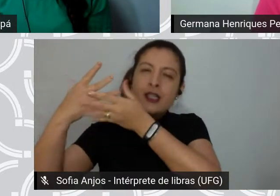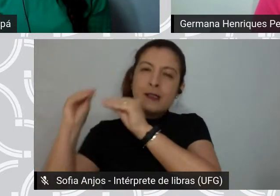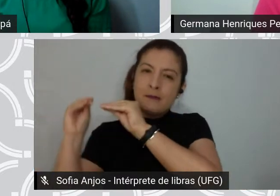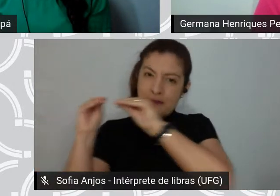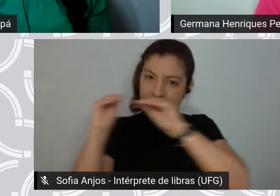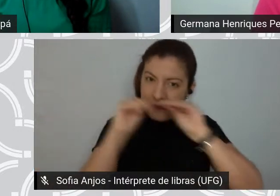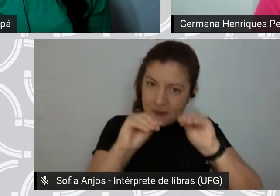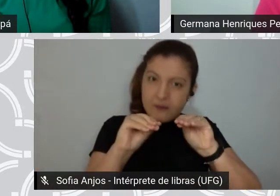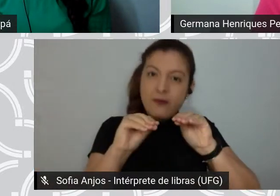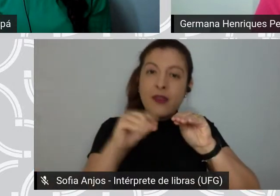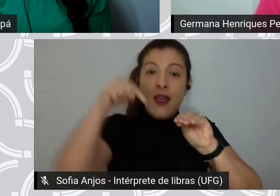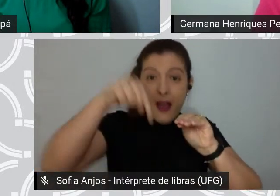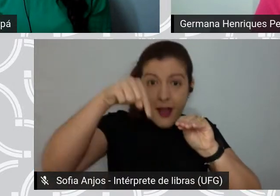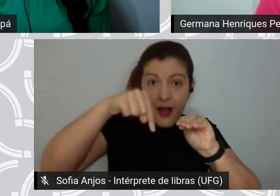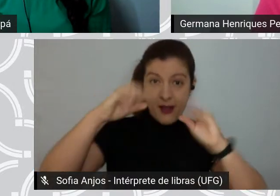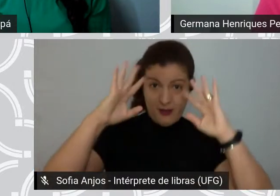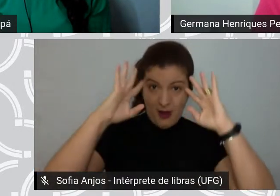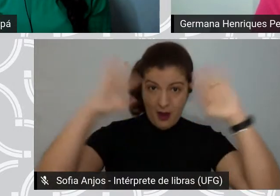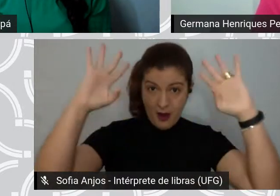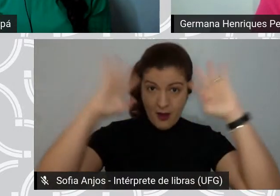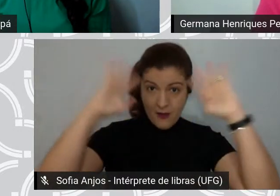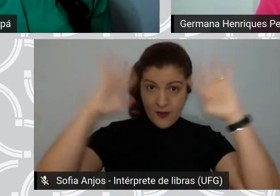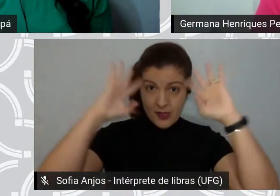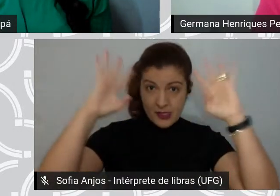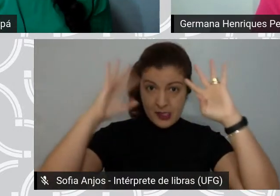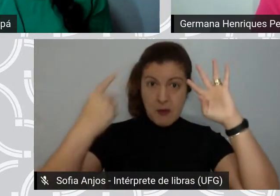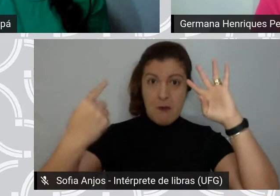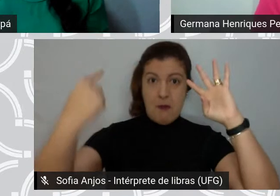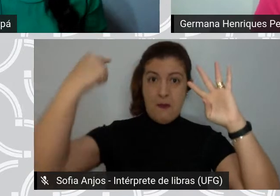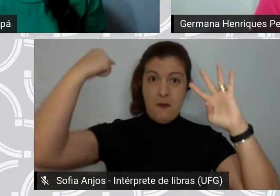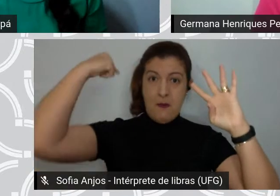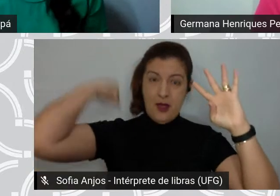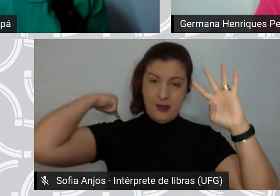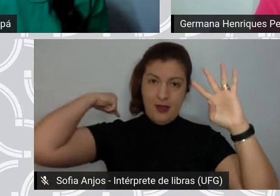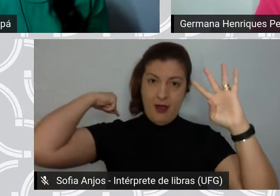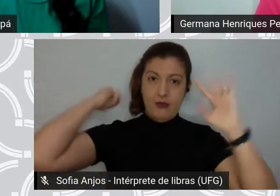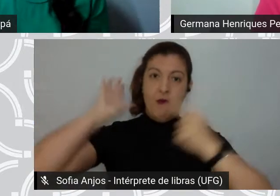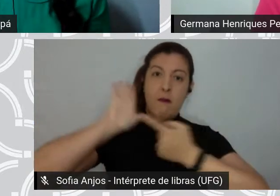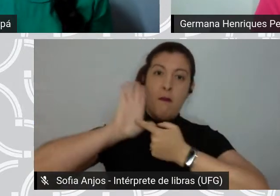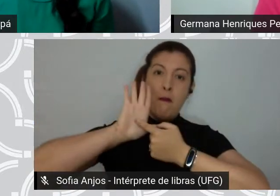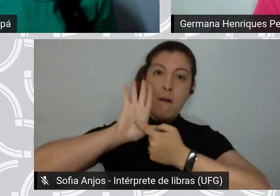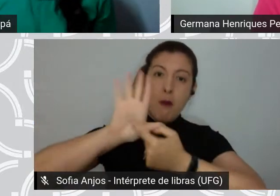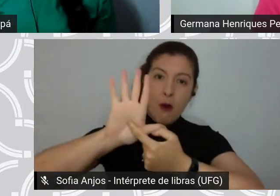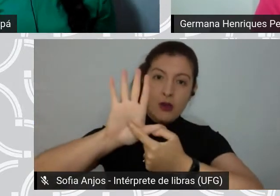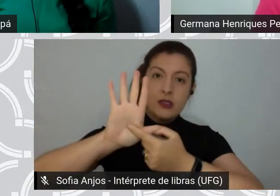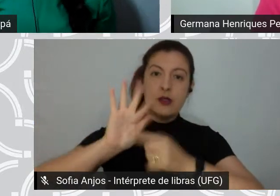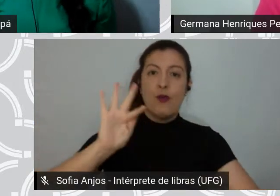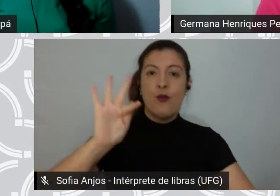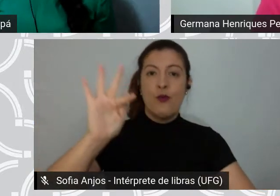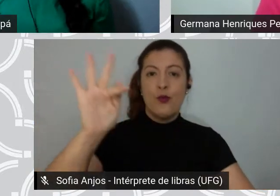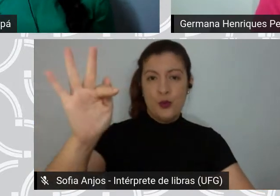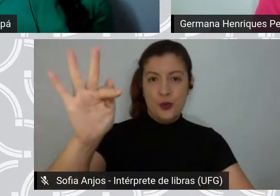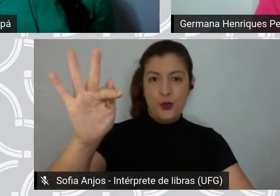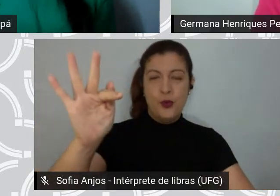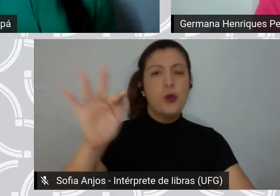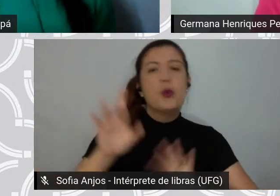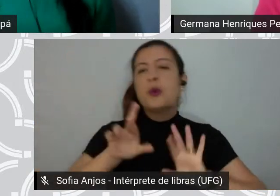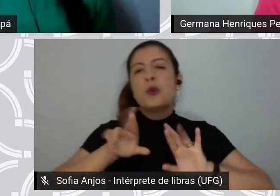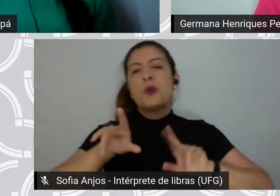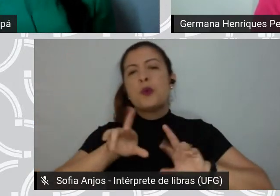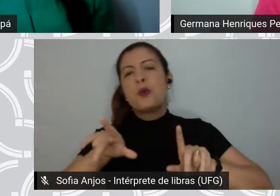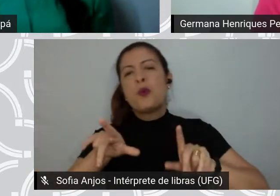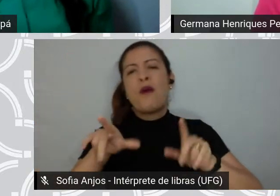né, trazer o passado para iluminar o presente e não ser devedor ou